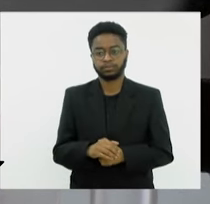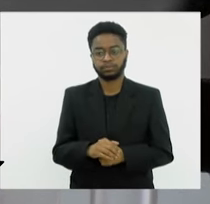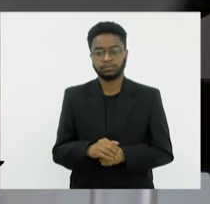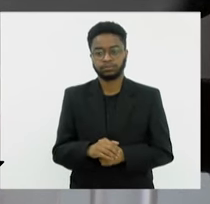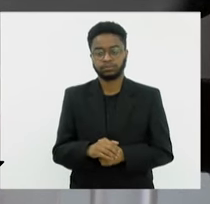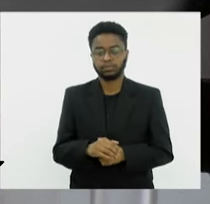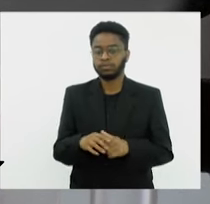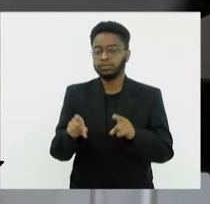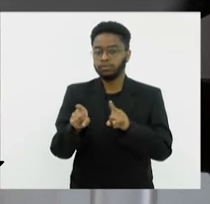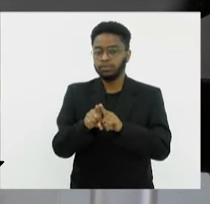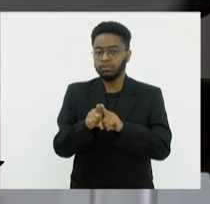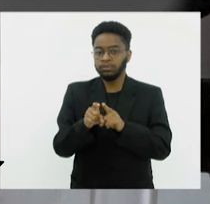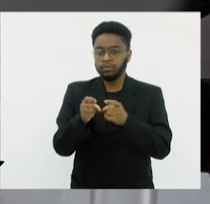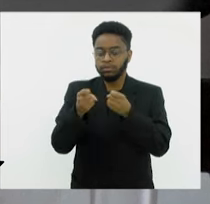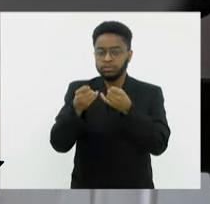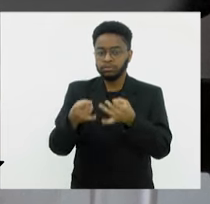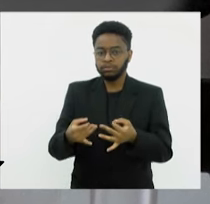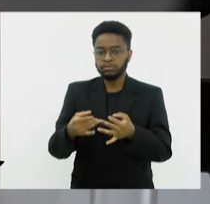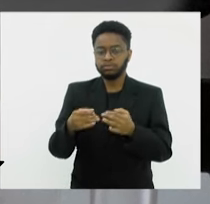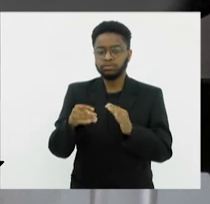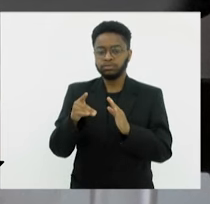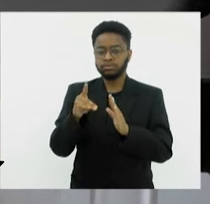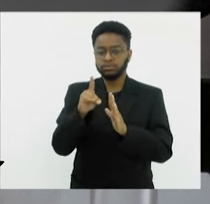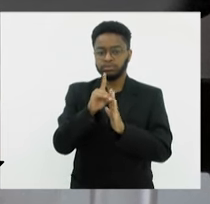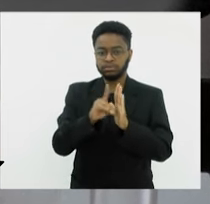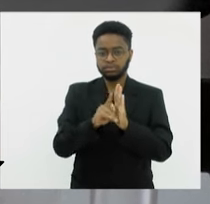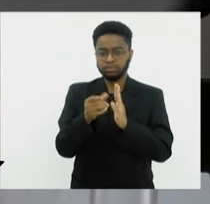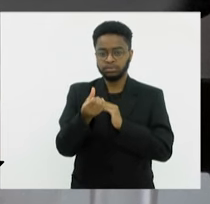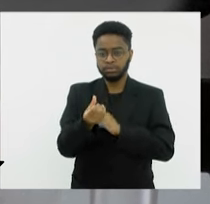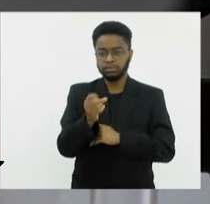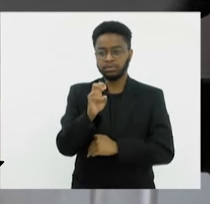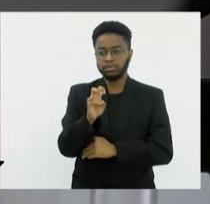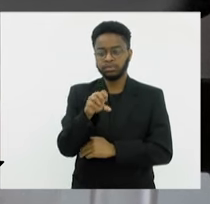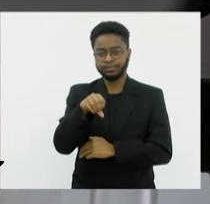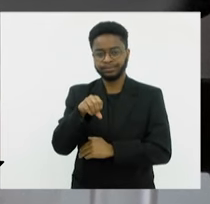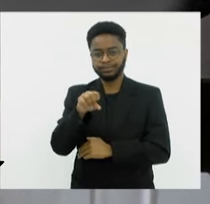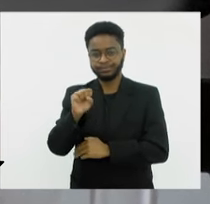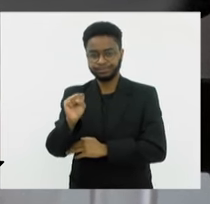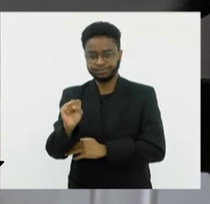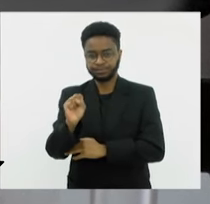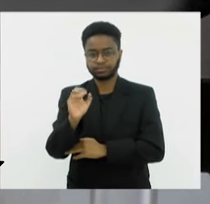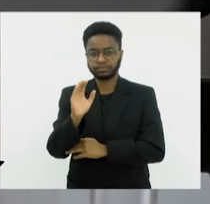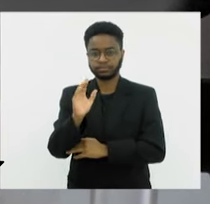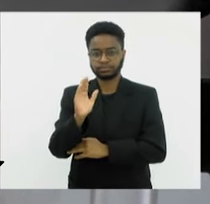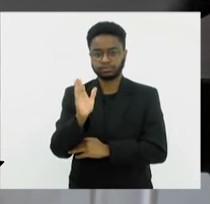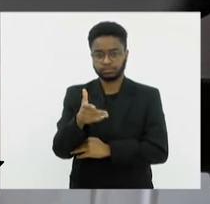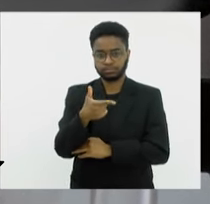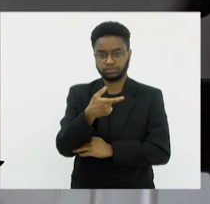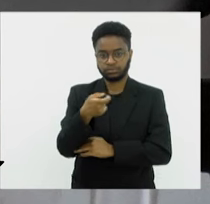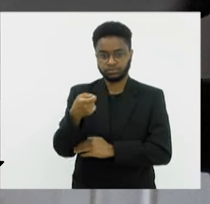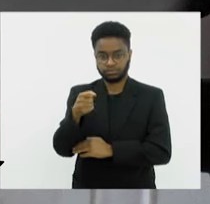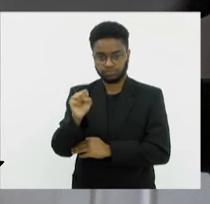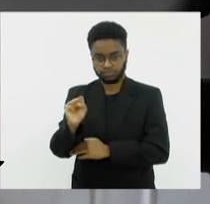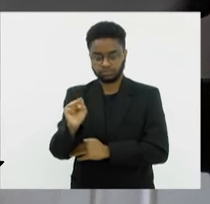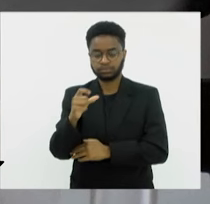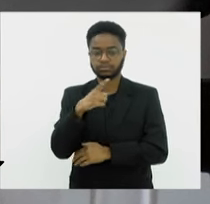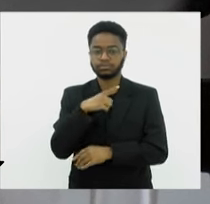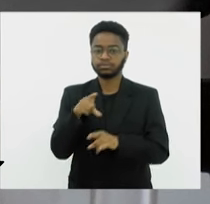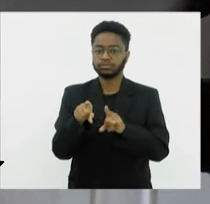também justificaram que o decreto 6.598 de 08 já também tem